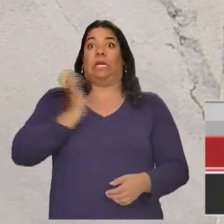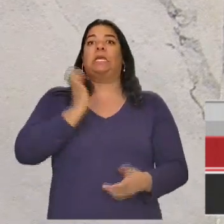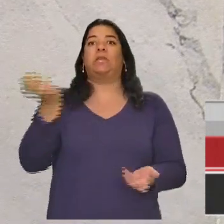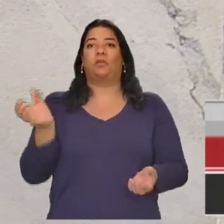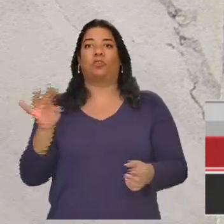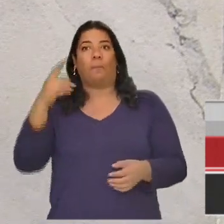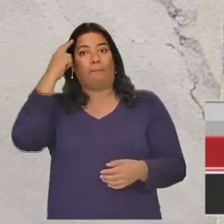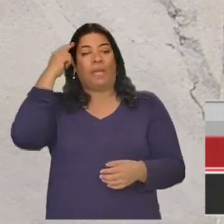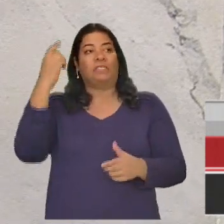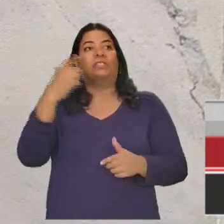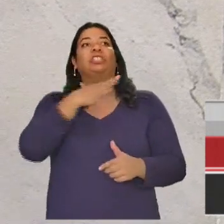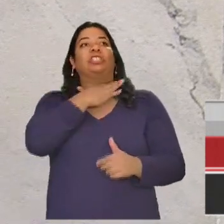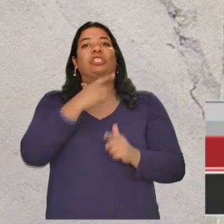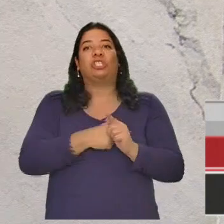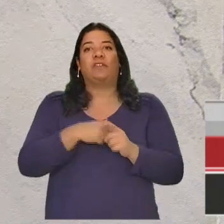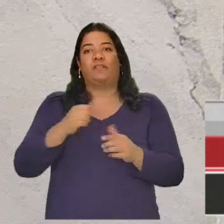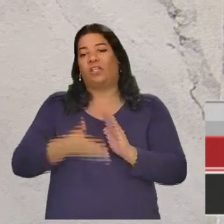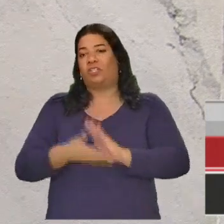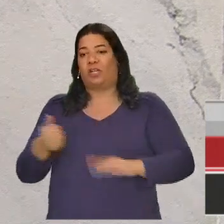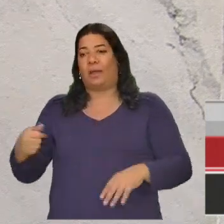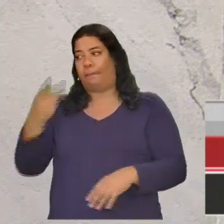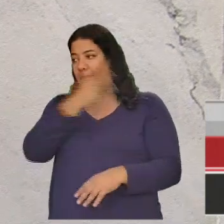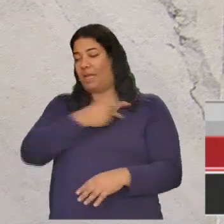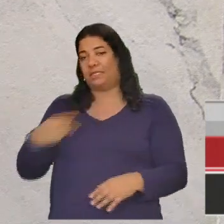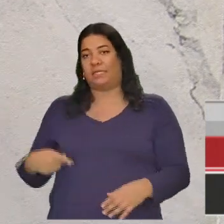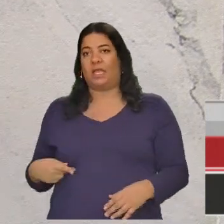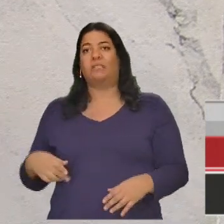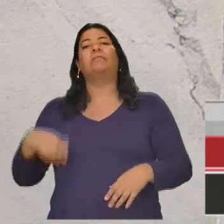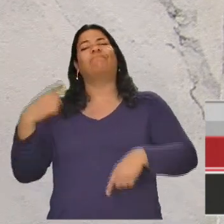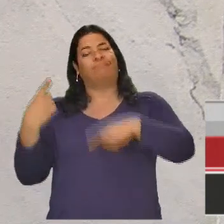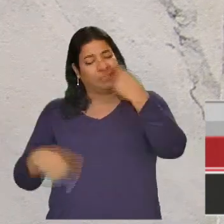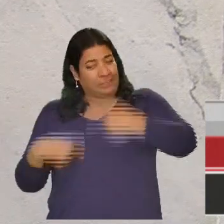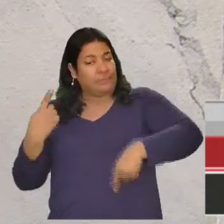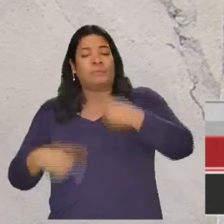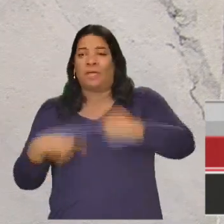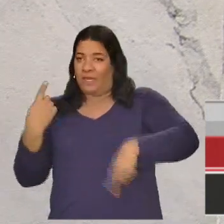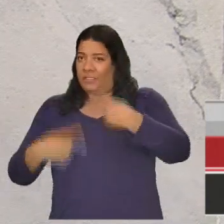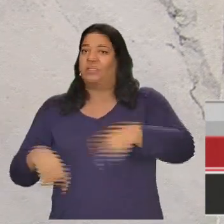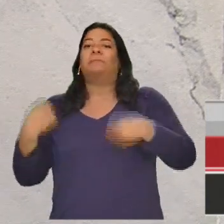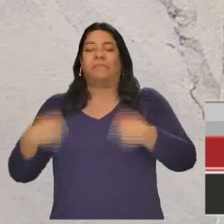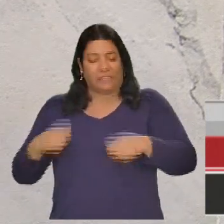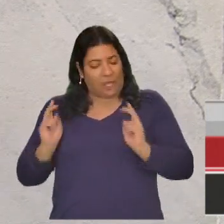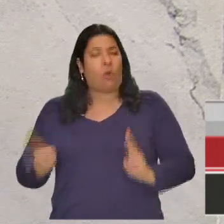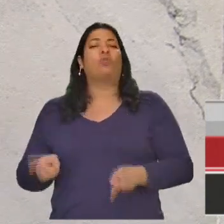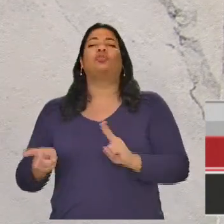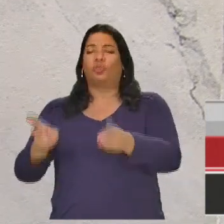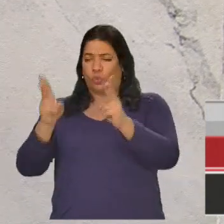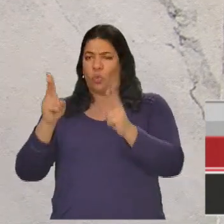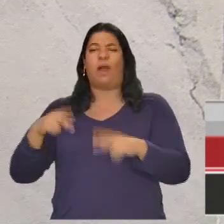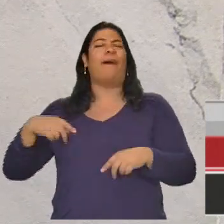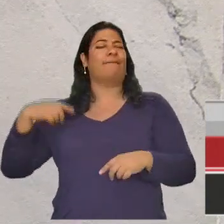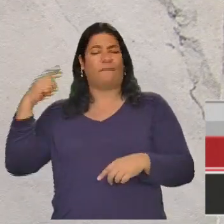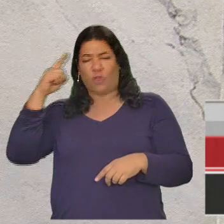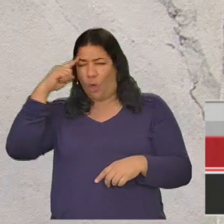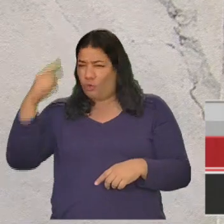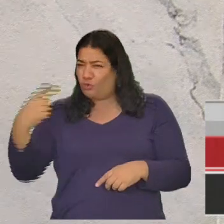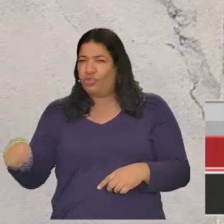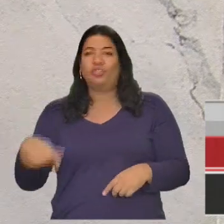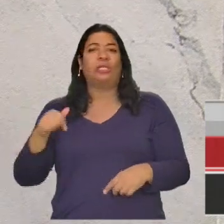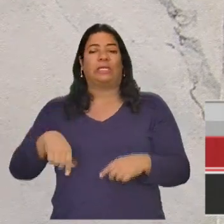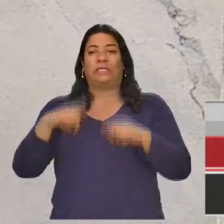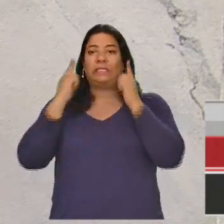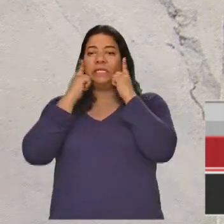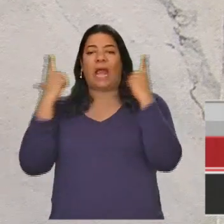pública brasileira seu presidente não esse debate é nós vamos fazer esse debate exaustivamente na assembléia